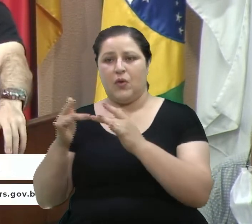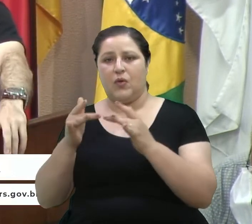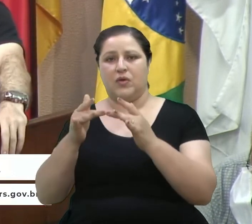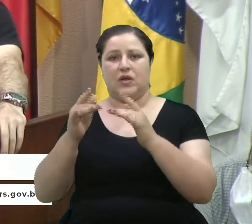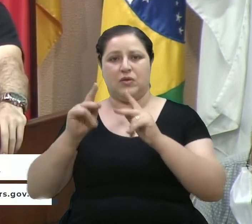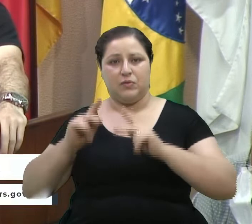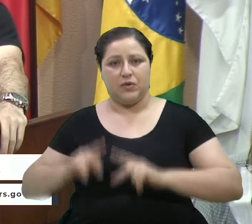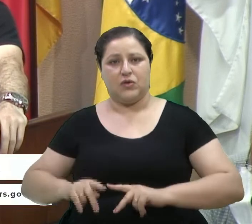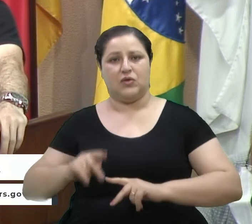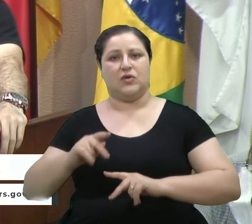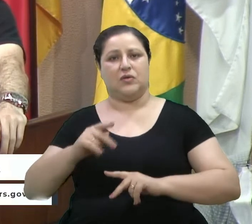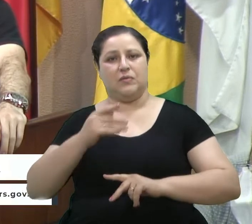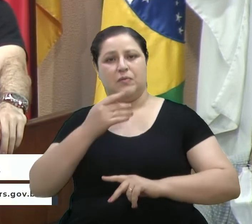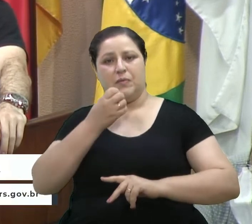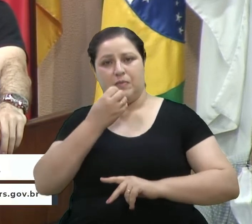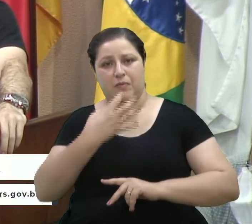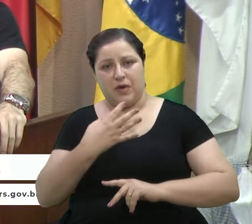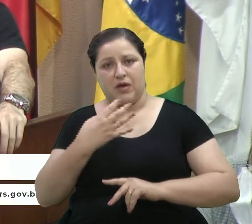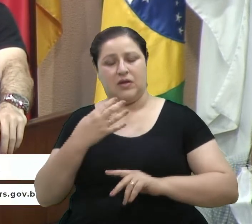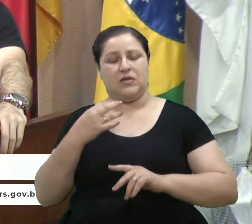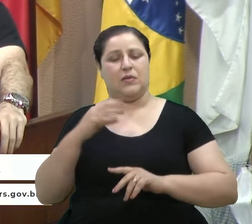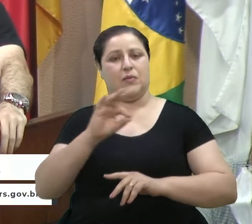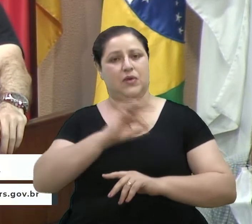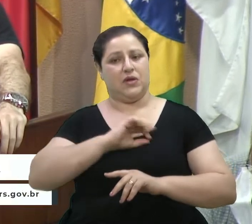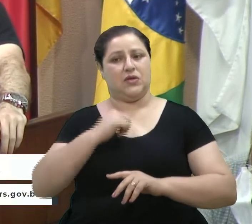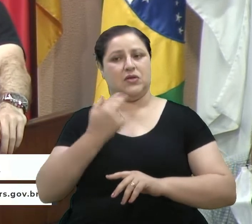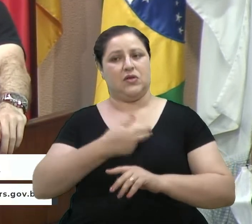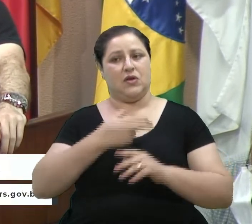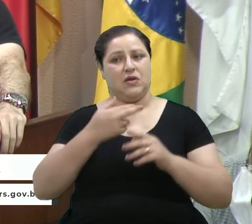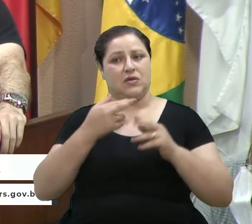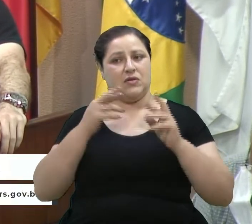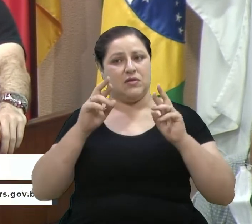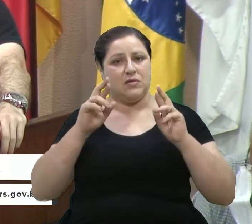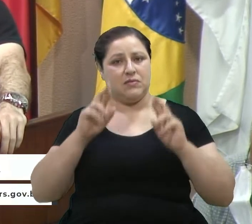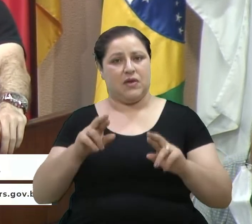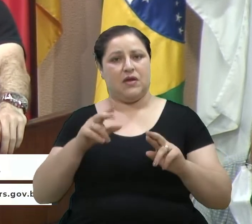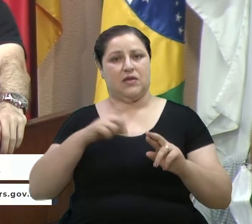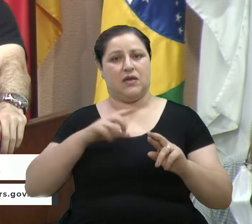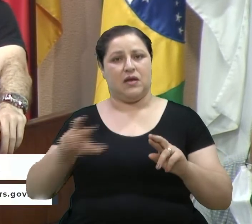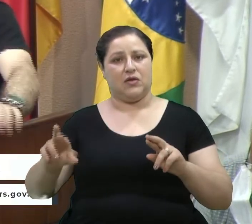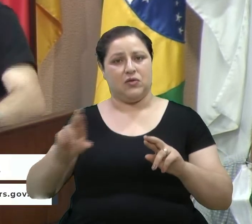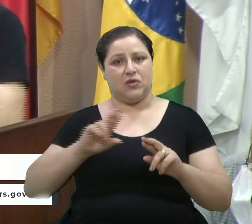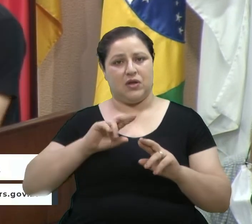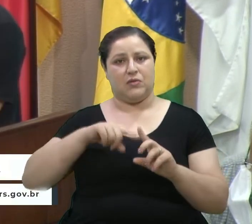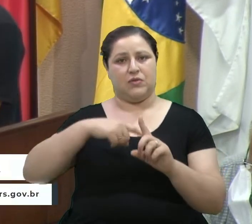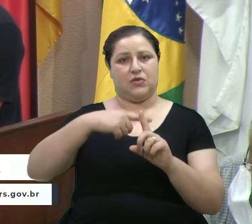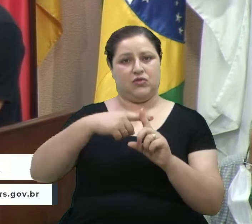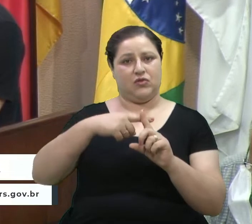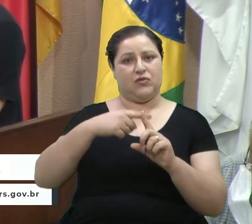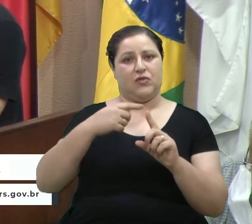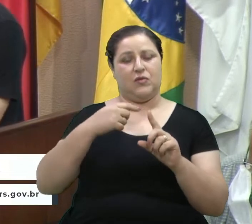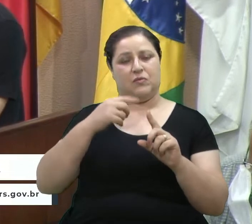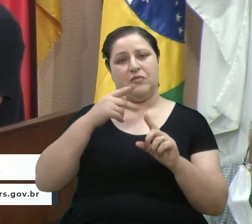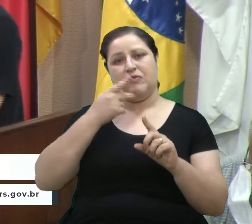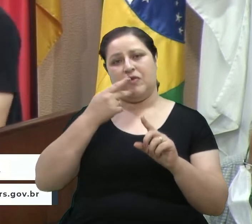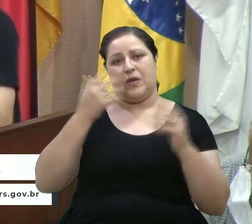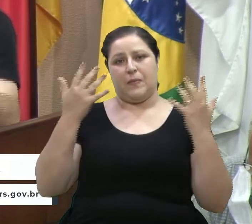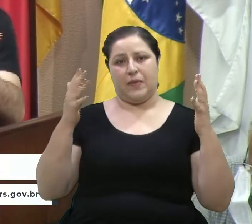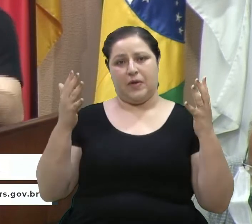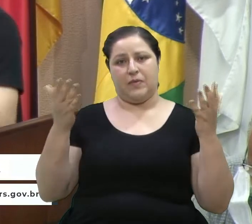a polícia que a gente espera, que traga resultado efetivo. Então, vai o meu elogio, e por hoje seria isso.